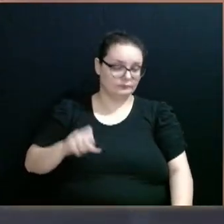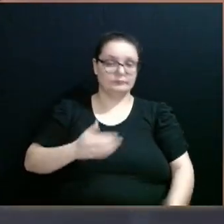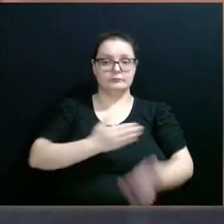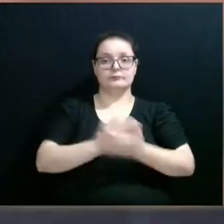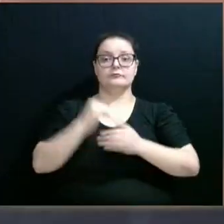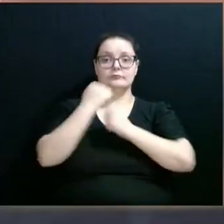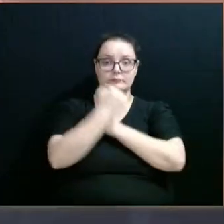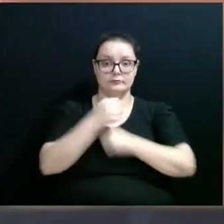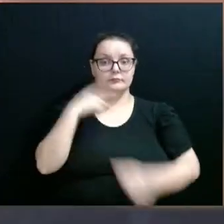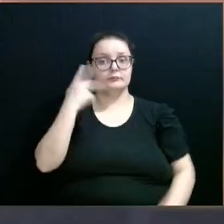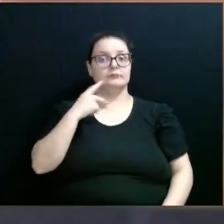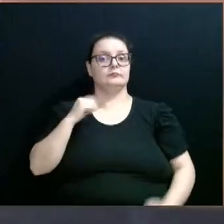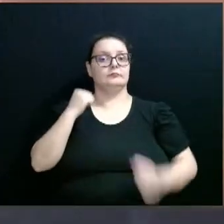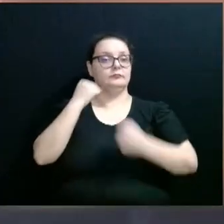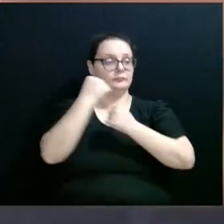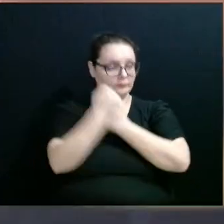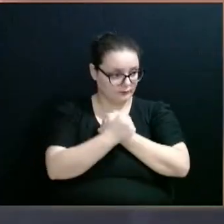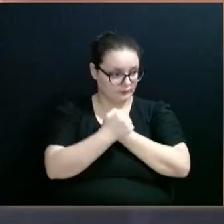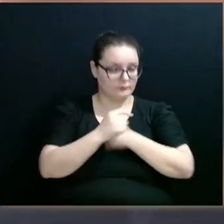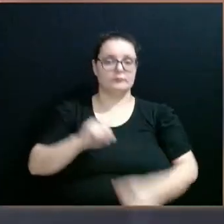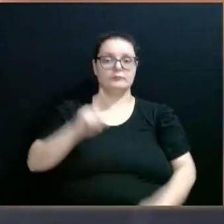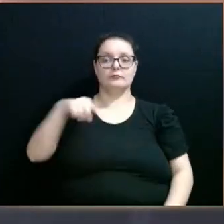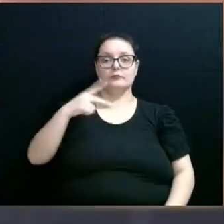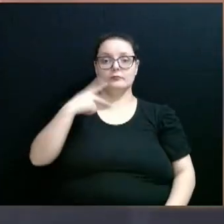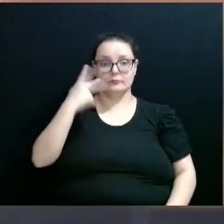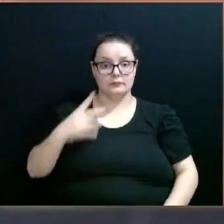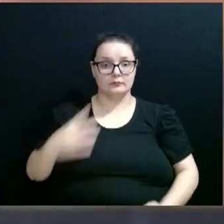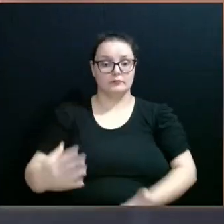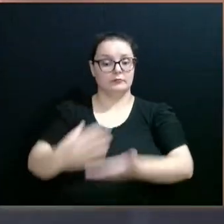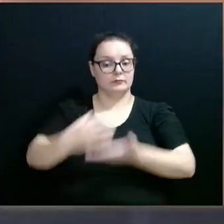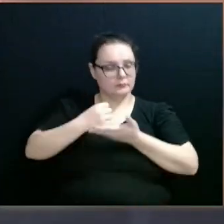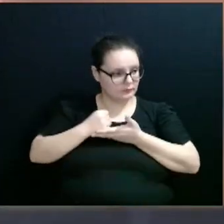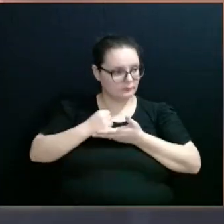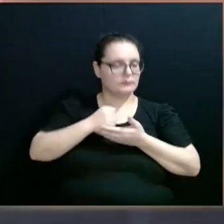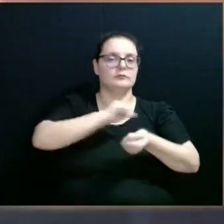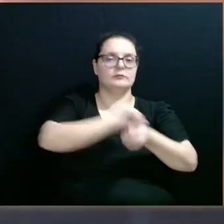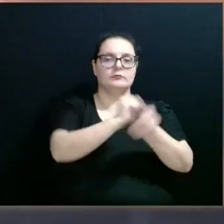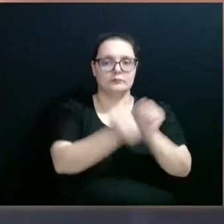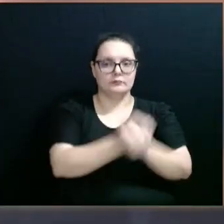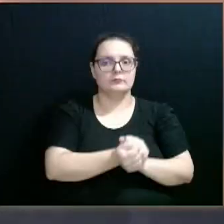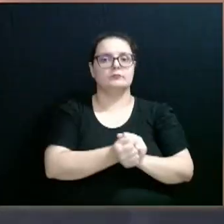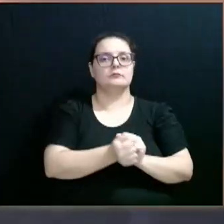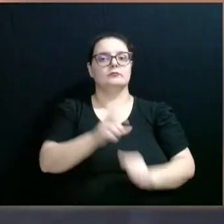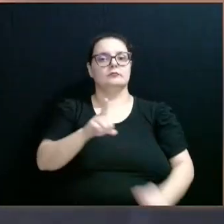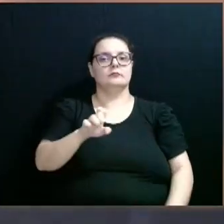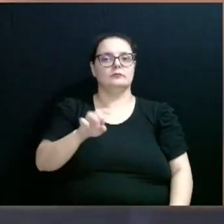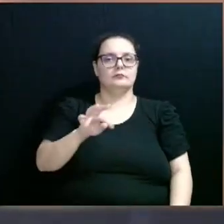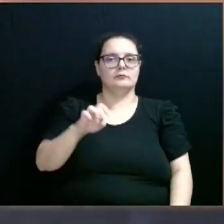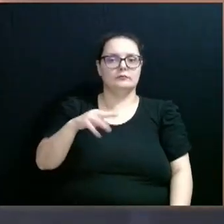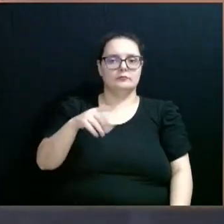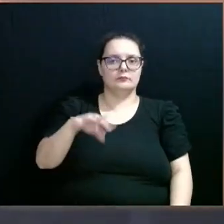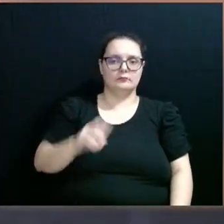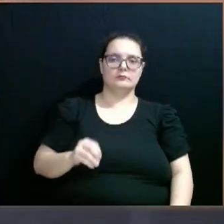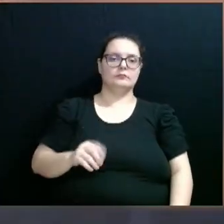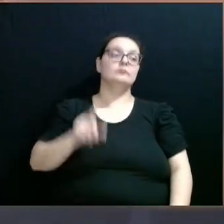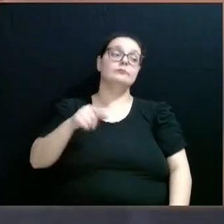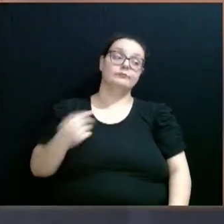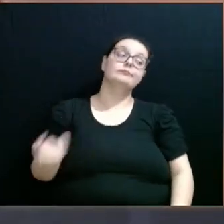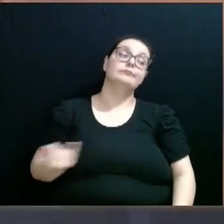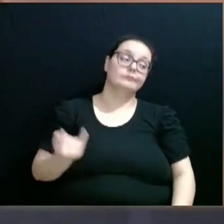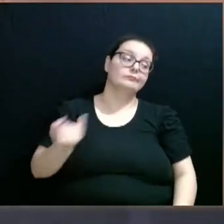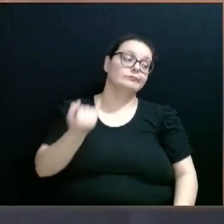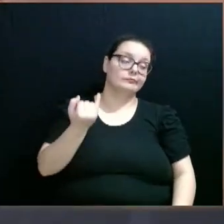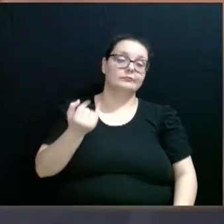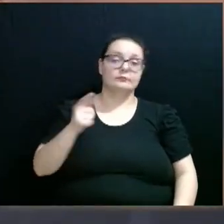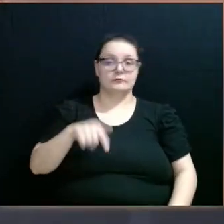de proteção, depois política de resgate, de reabilitação e destinamento. E é uma coisa muito importante, que é de educação